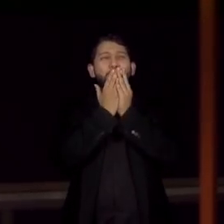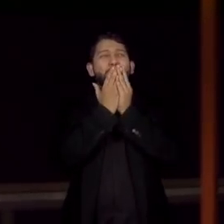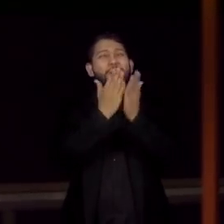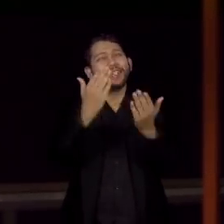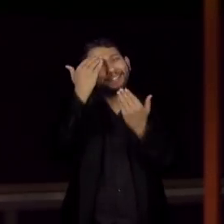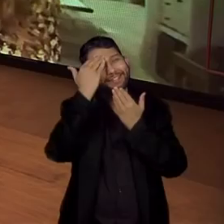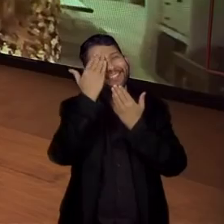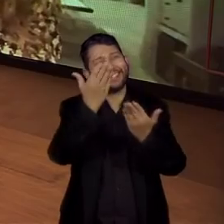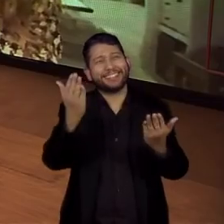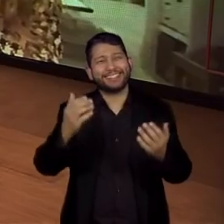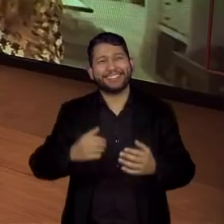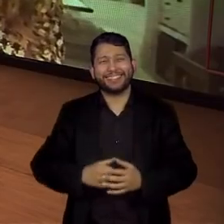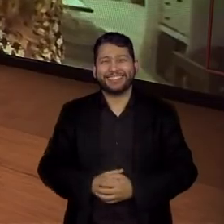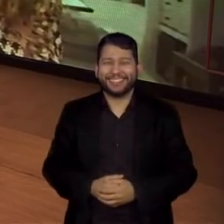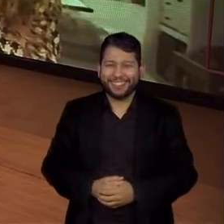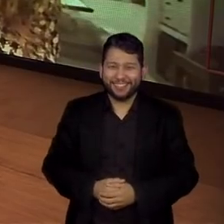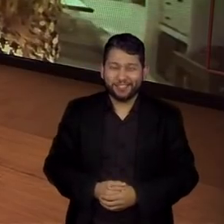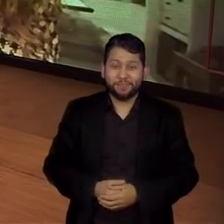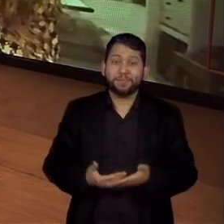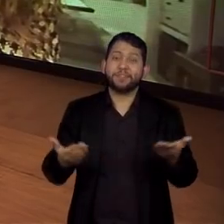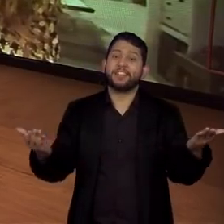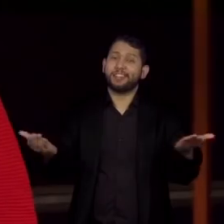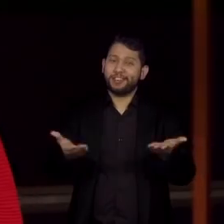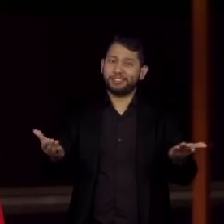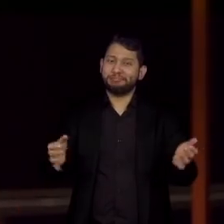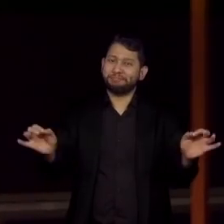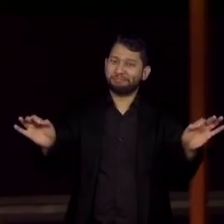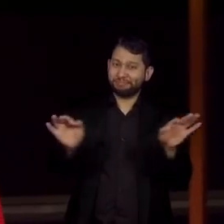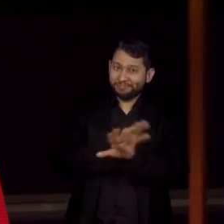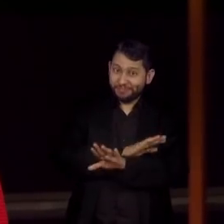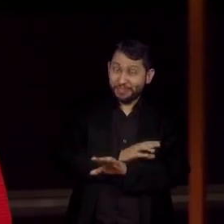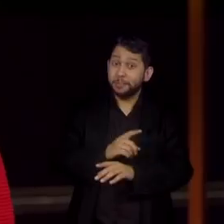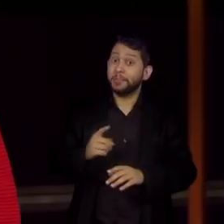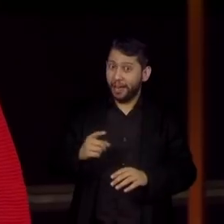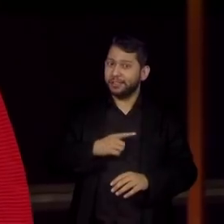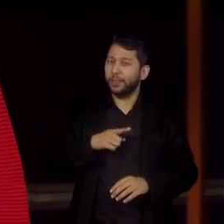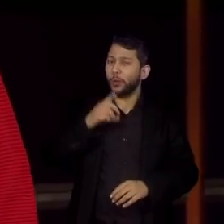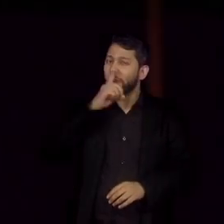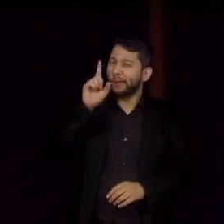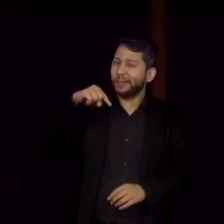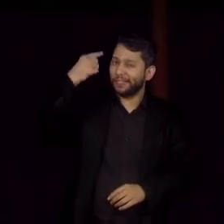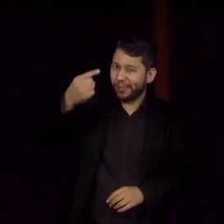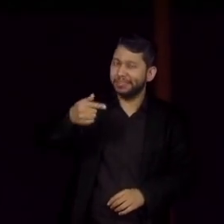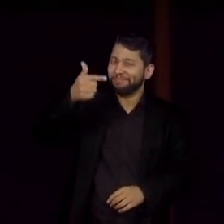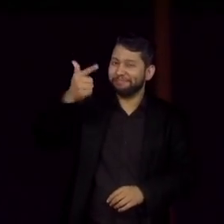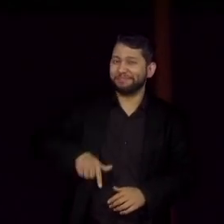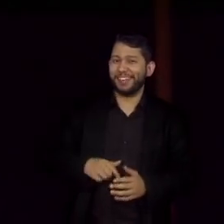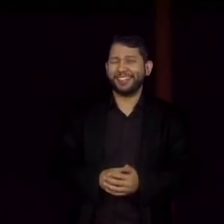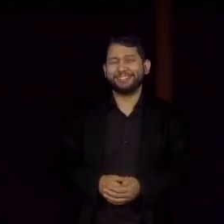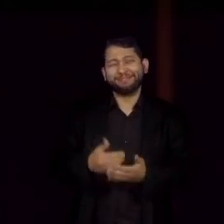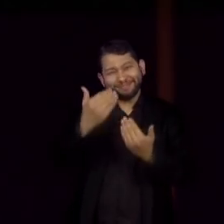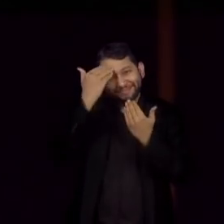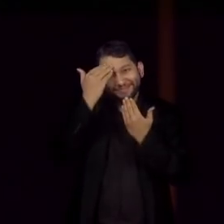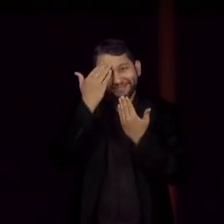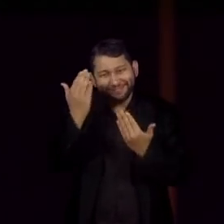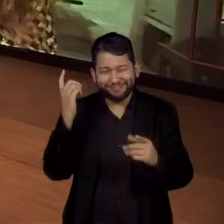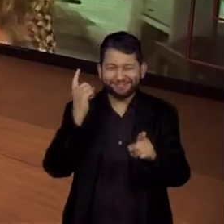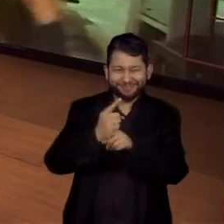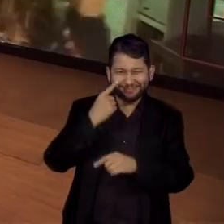Obrigada a você. E o Persona fica por aqui, mas a gente volta no próximo domingo. Muito obrigado e até